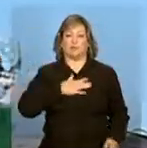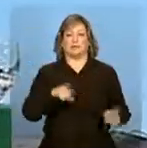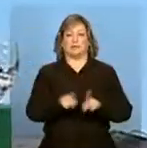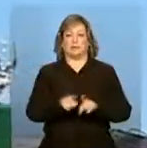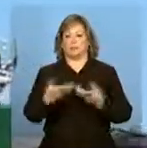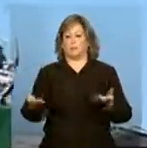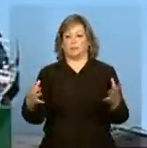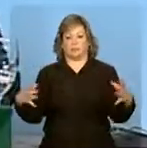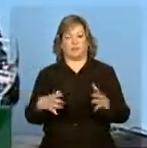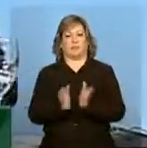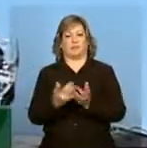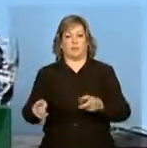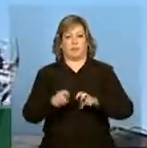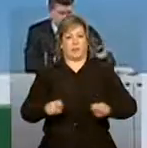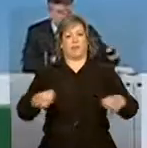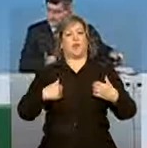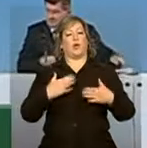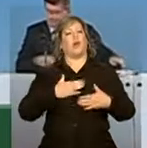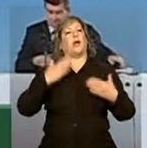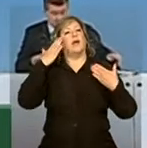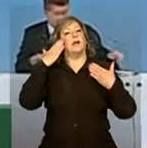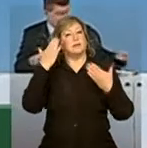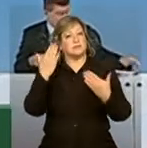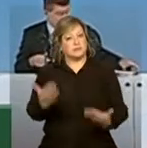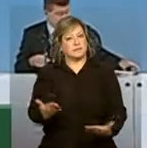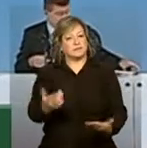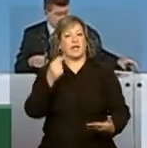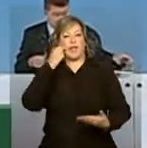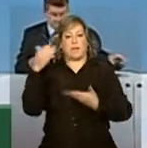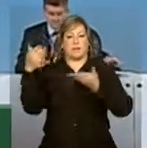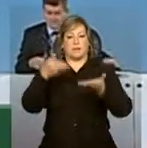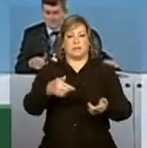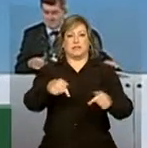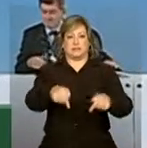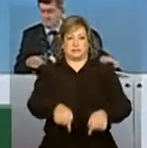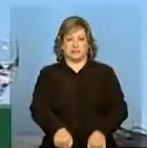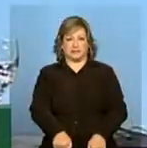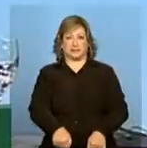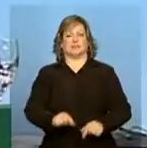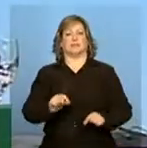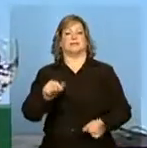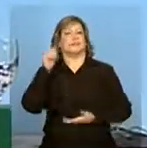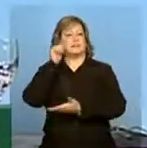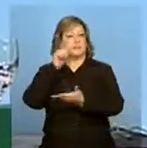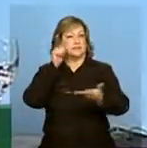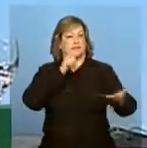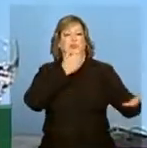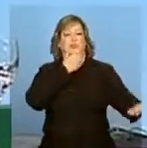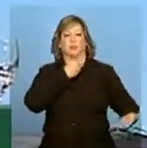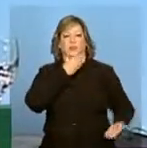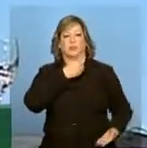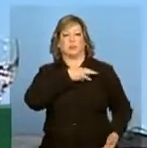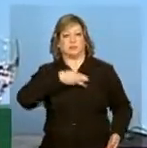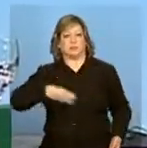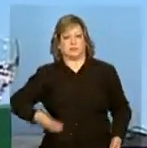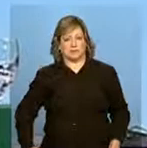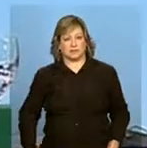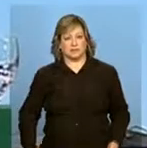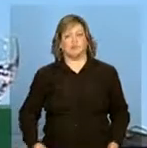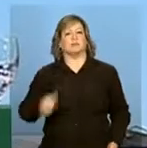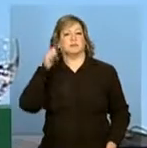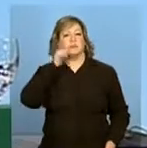da mesa, eu gostaria de agradecer a presença das senhoras e senhores ministros